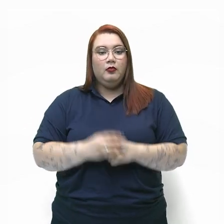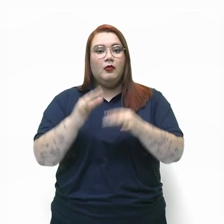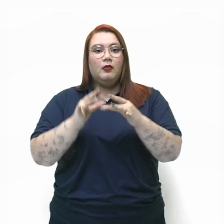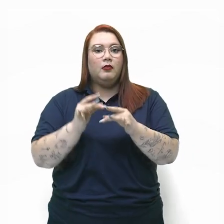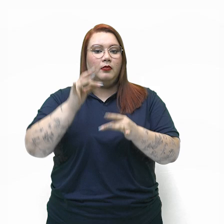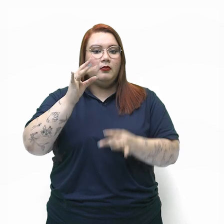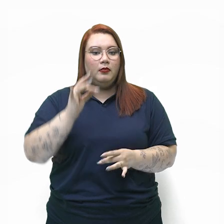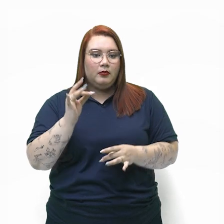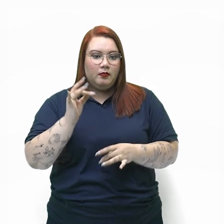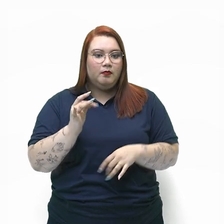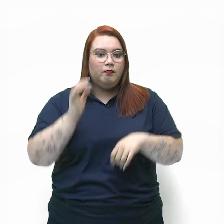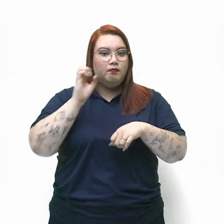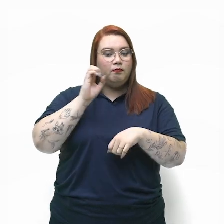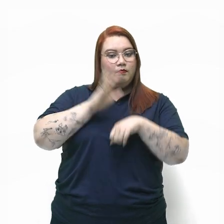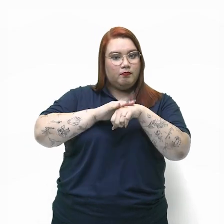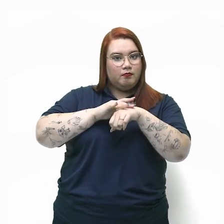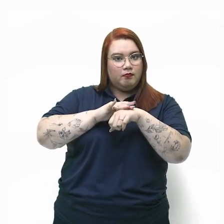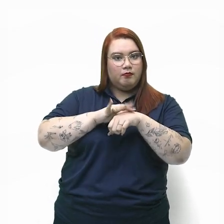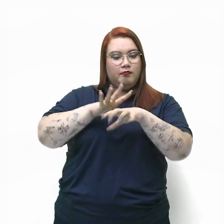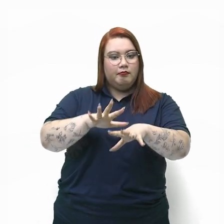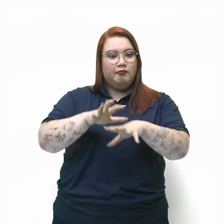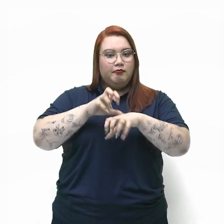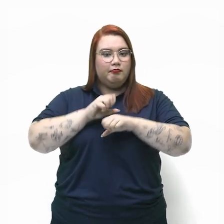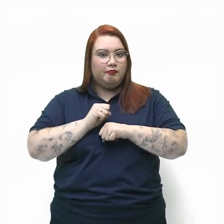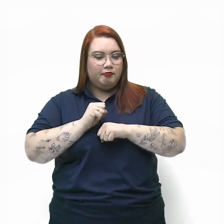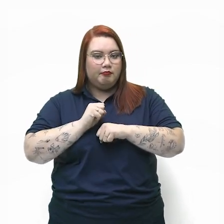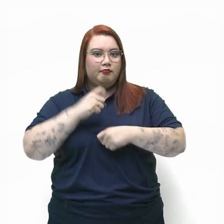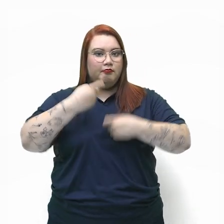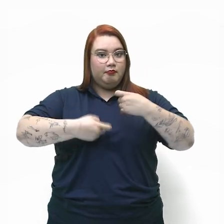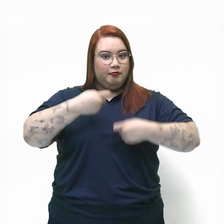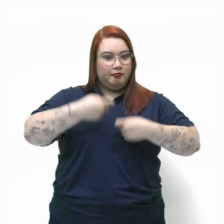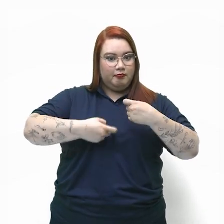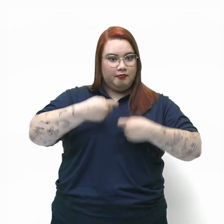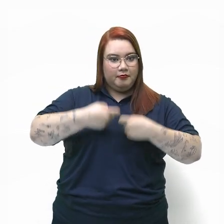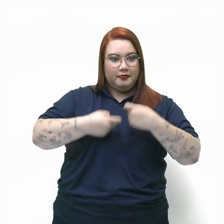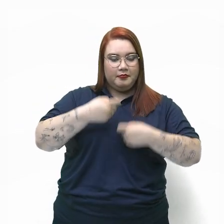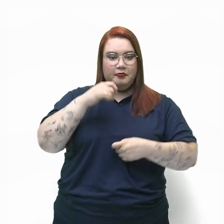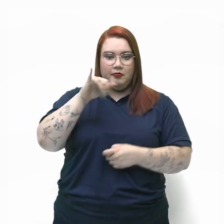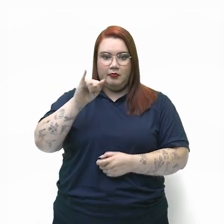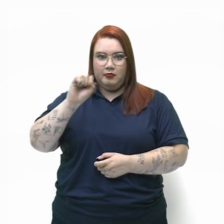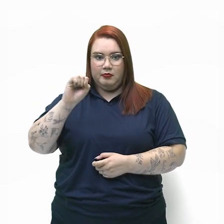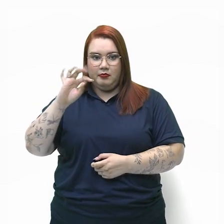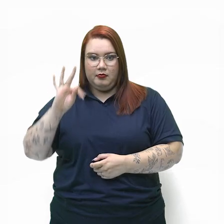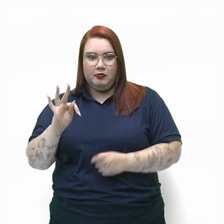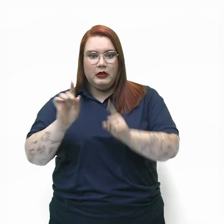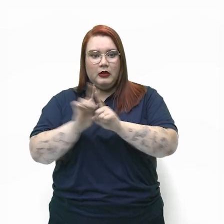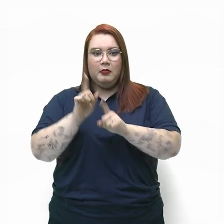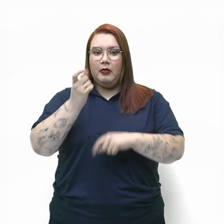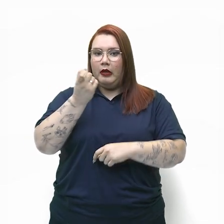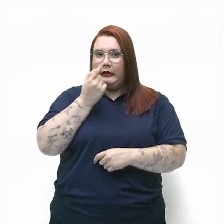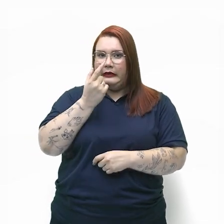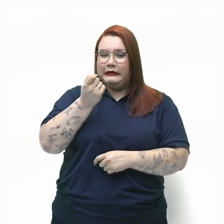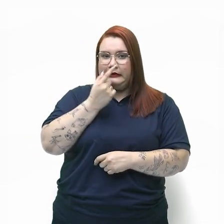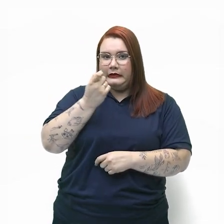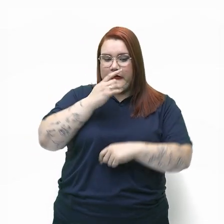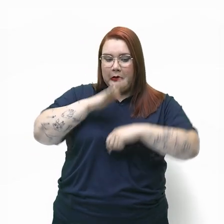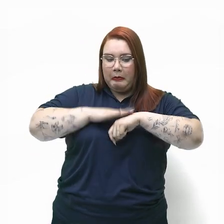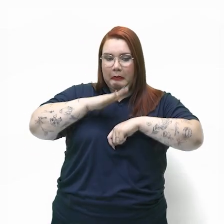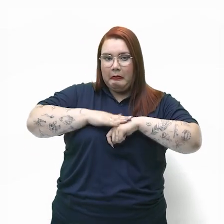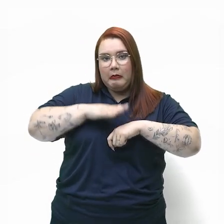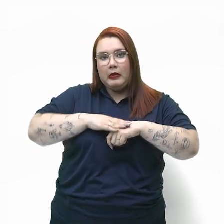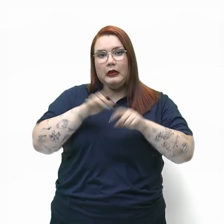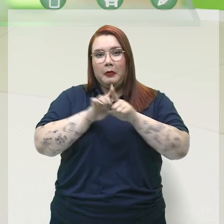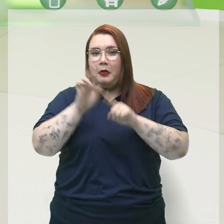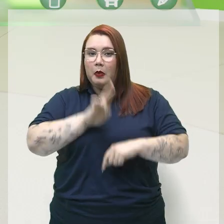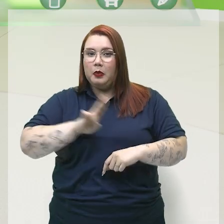juventudes. Detalhamento, infecções sexualmente transmissíveis, ISTs. Automedicação e uso excessivo